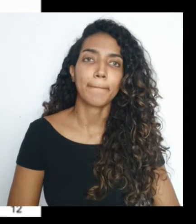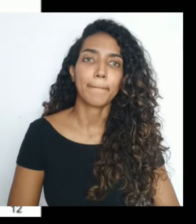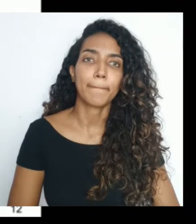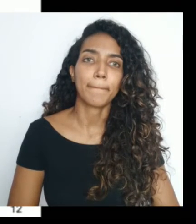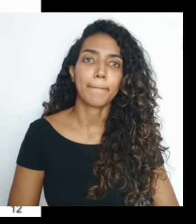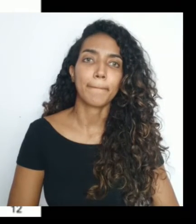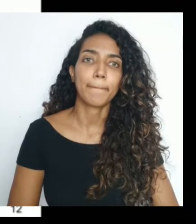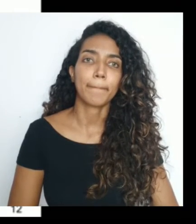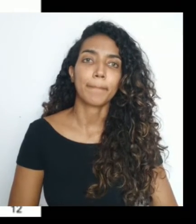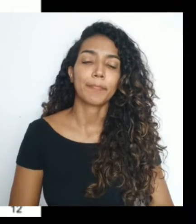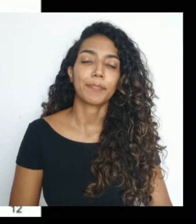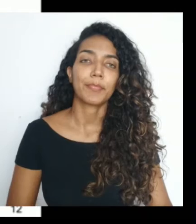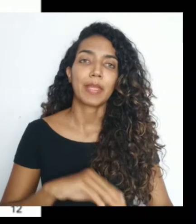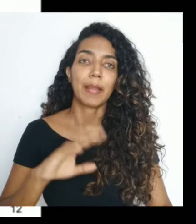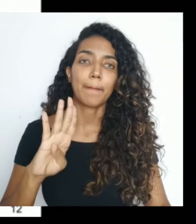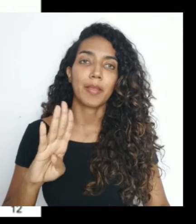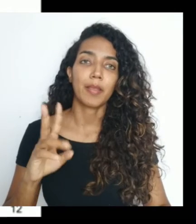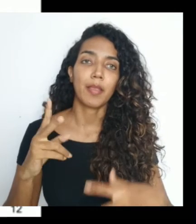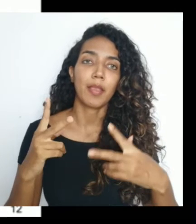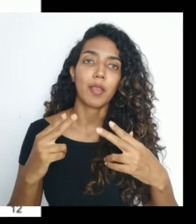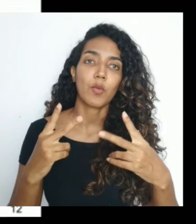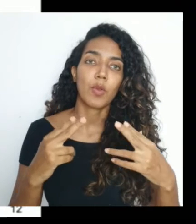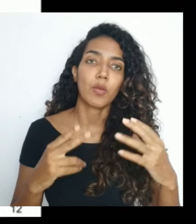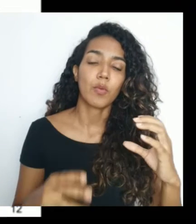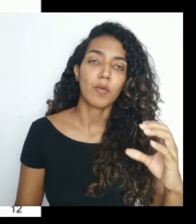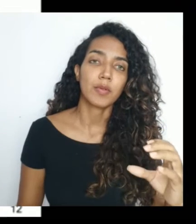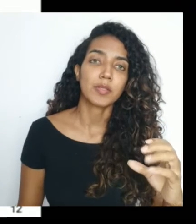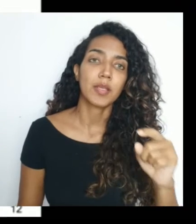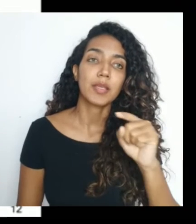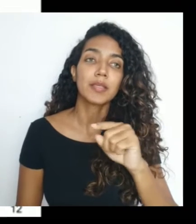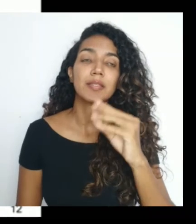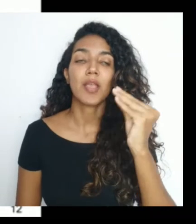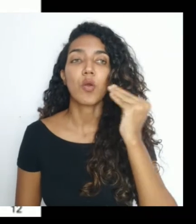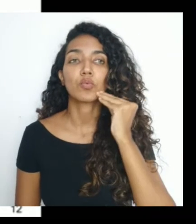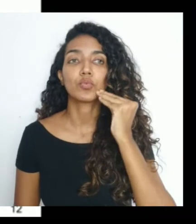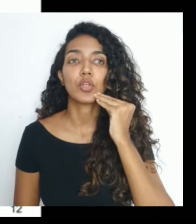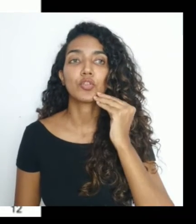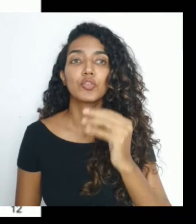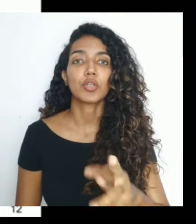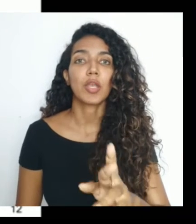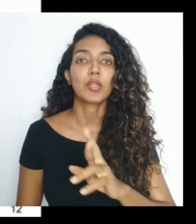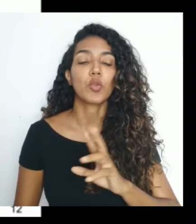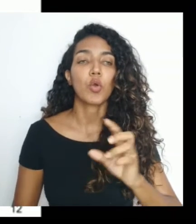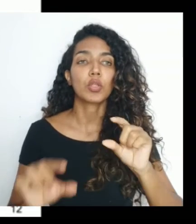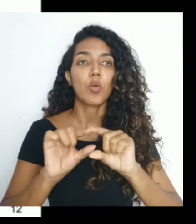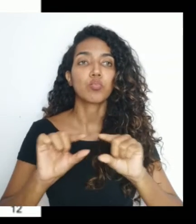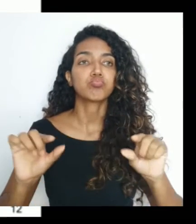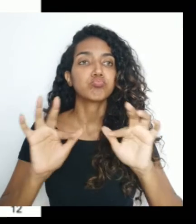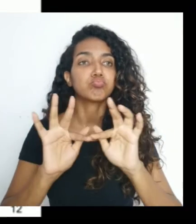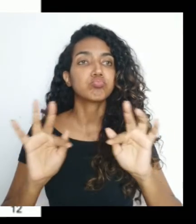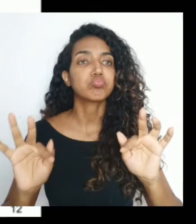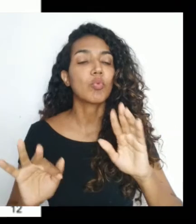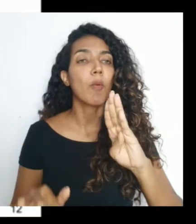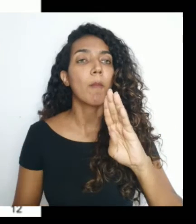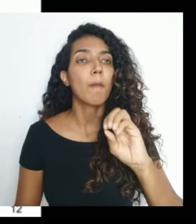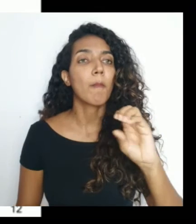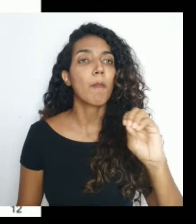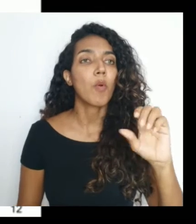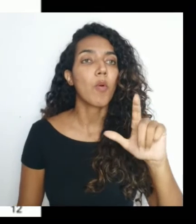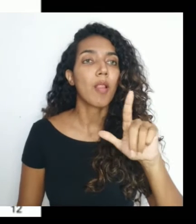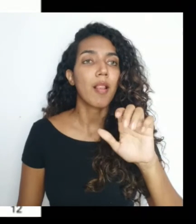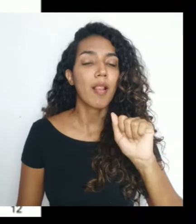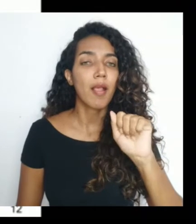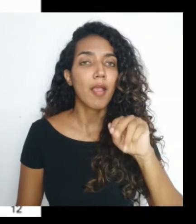igual a C, isso é um teste que retorna uma expressão booleana. No final das contas, B receberia o valor